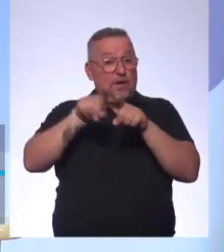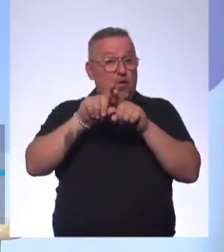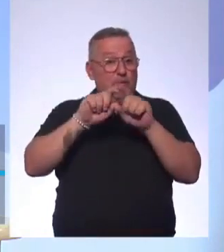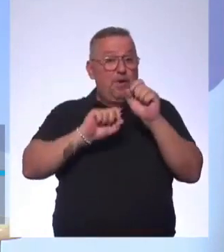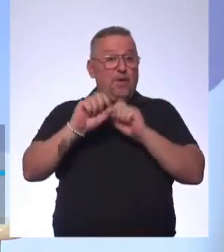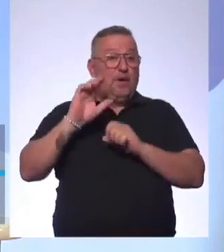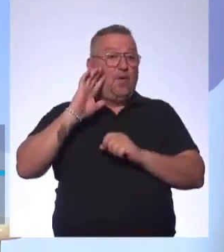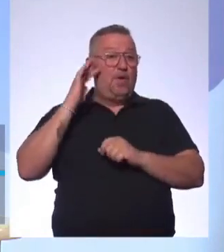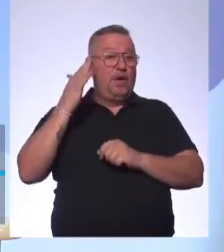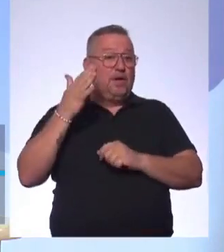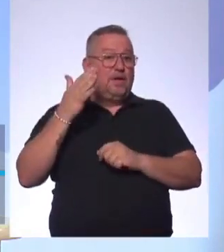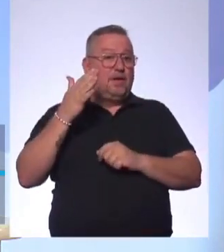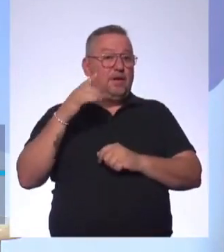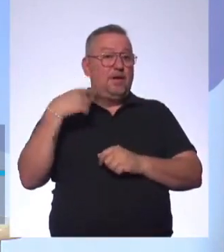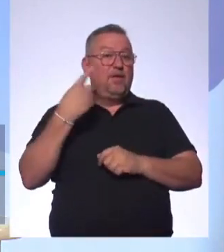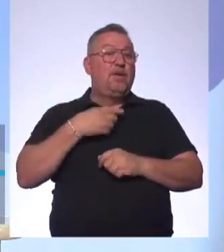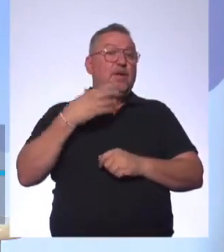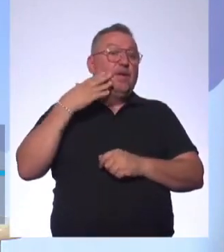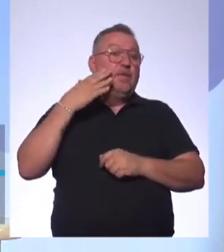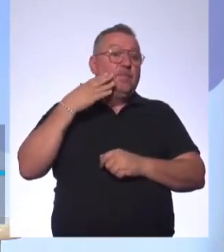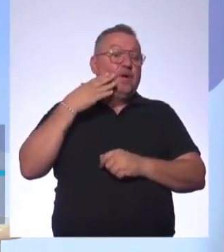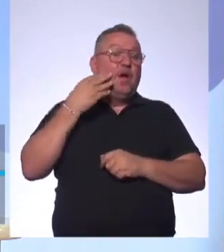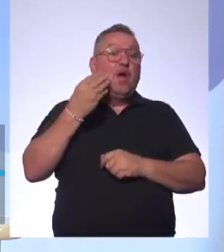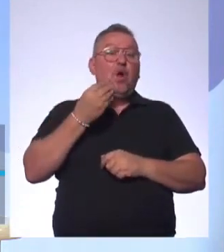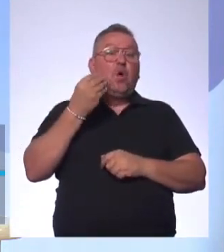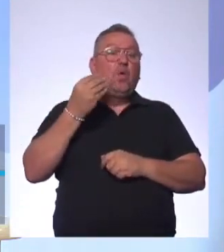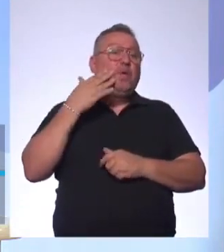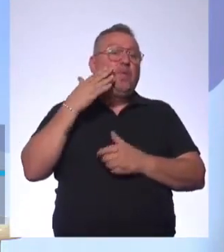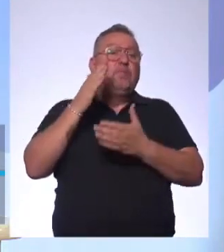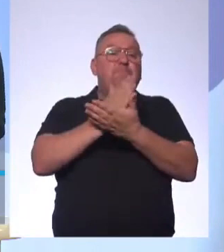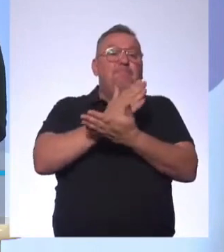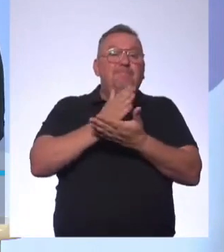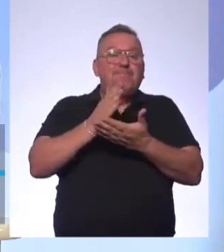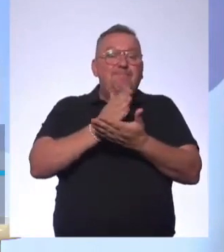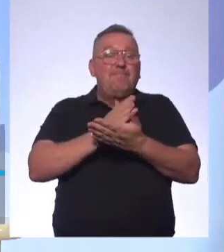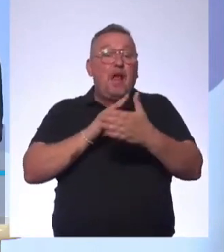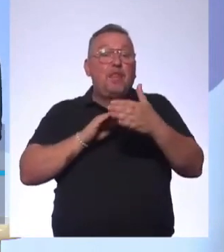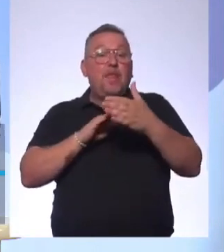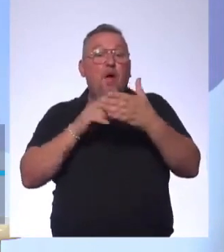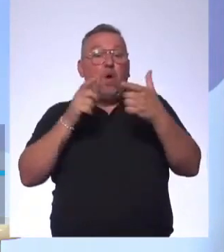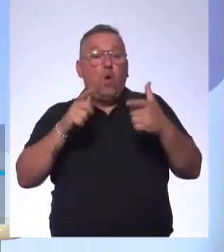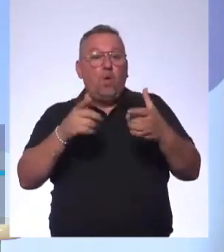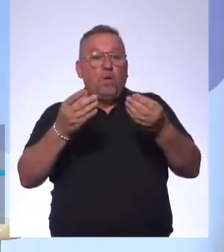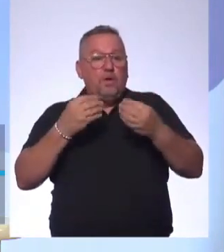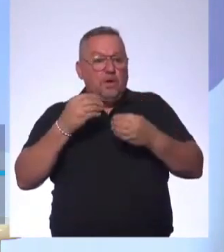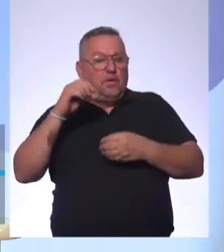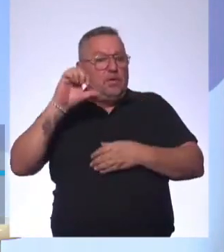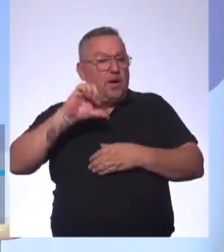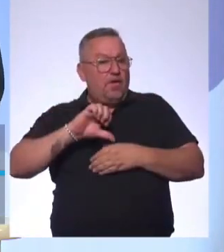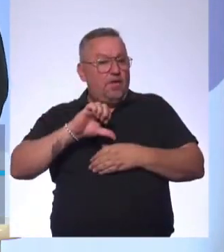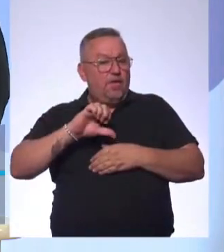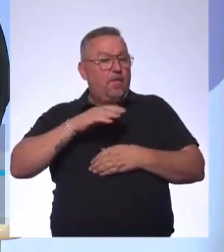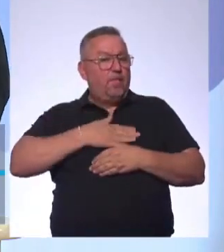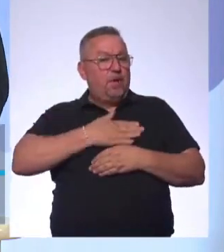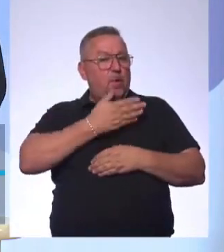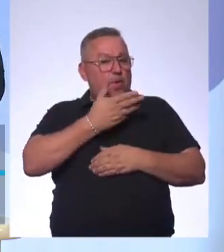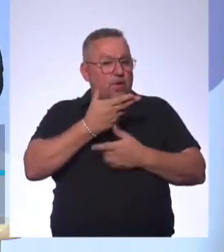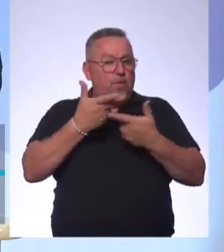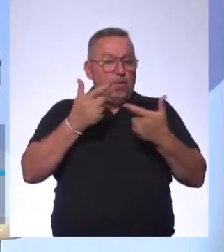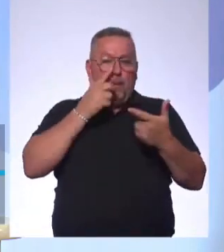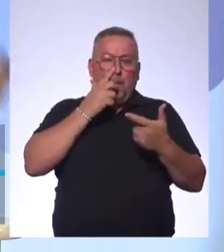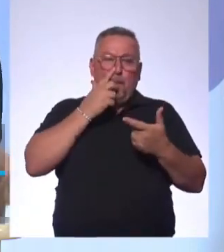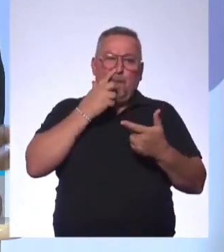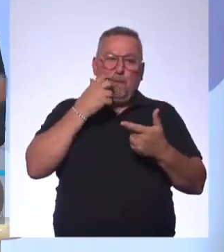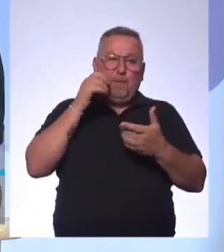também é aquela questão da gente saber justamente ponderar até onde isso está gerando algo negativo, seja um preconceito, alguma coisa,